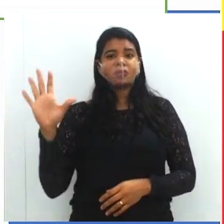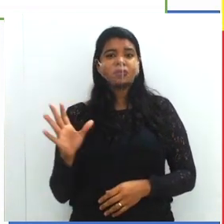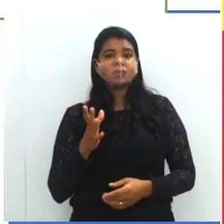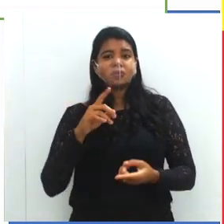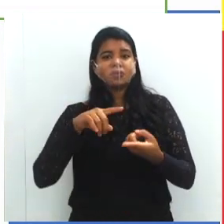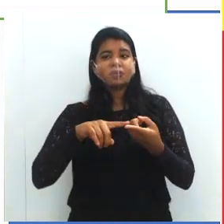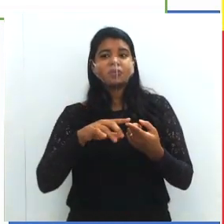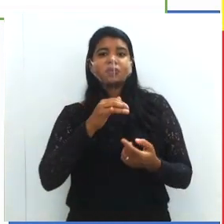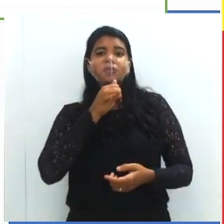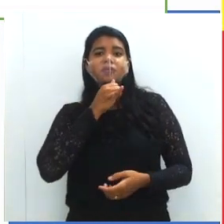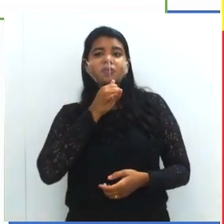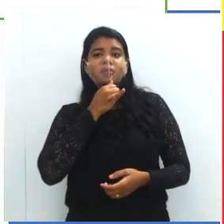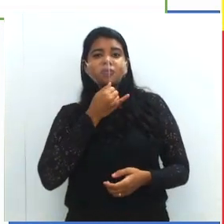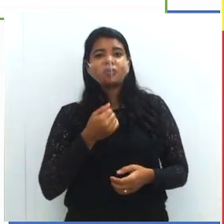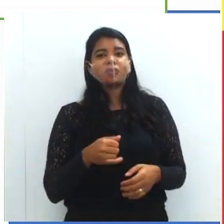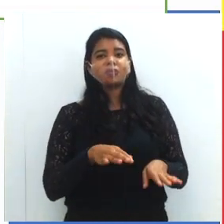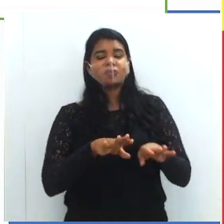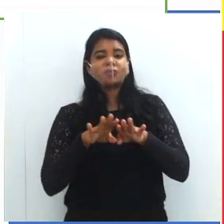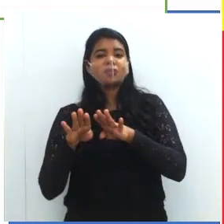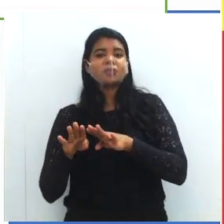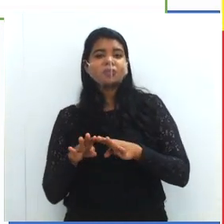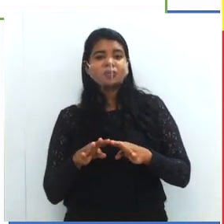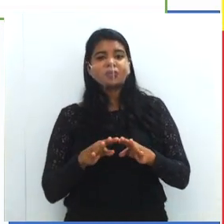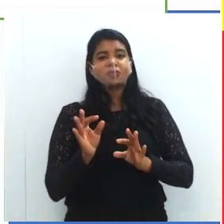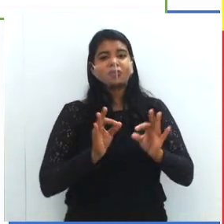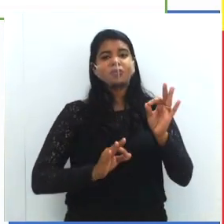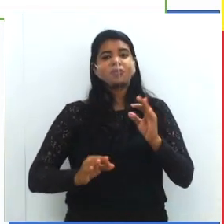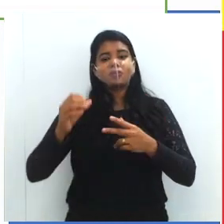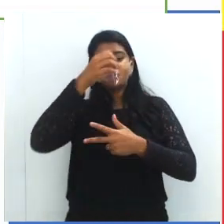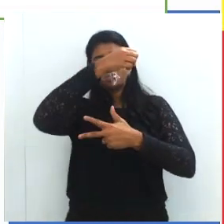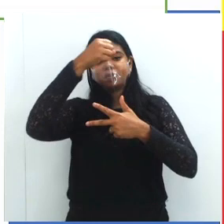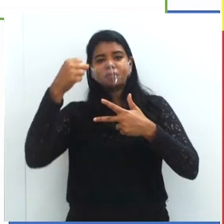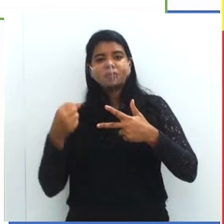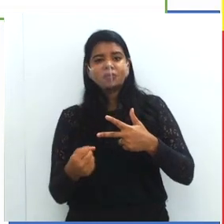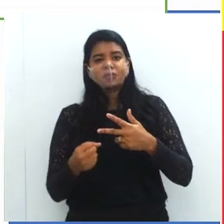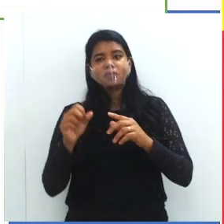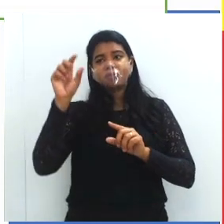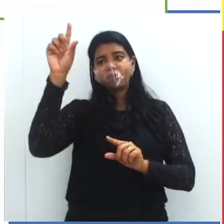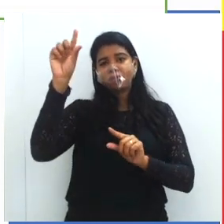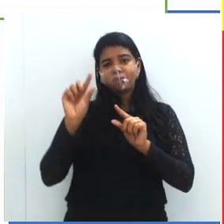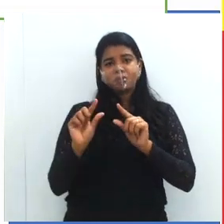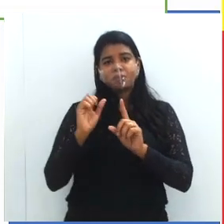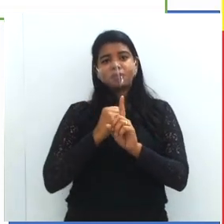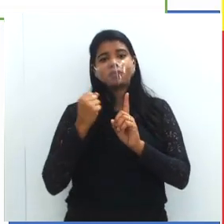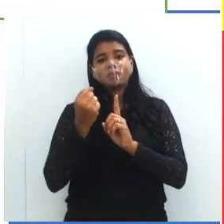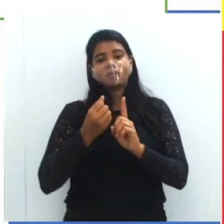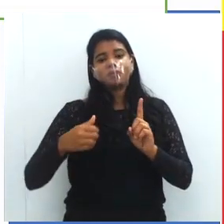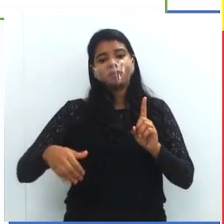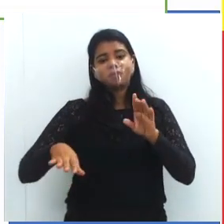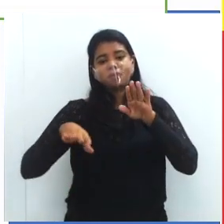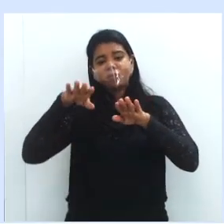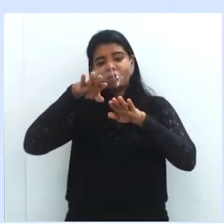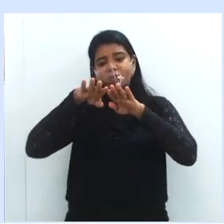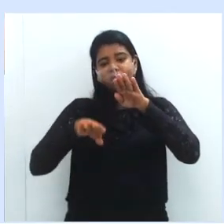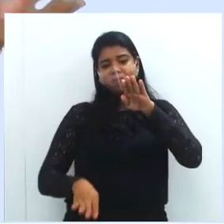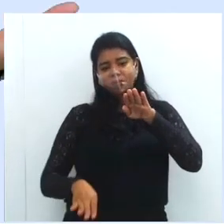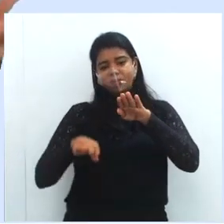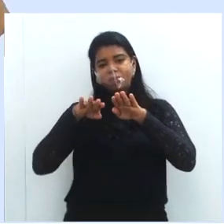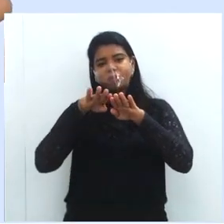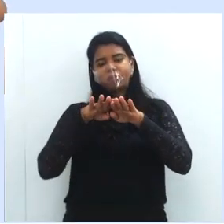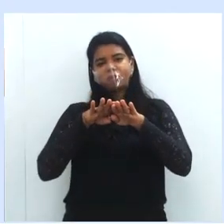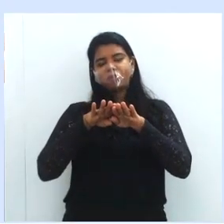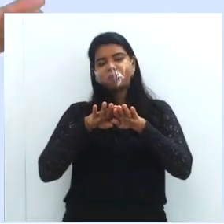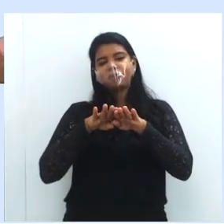as opressões vinculadas ao controle do poder por minorias sociais, ou seja, veremos